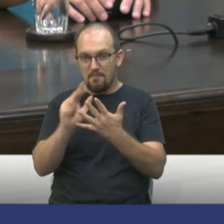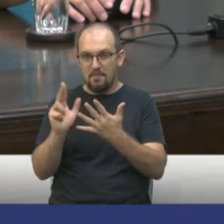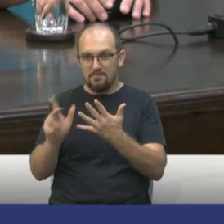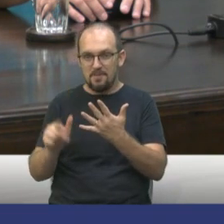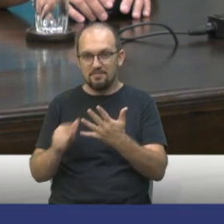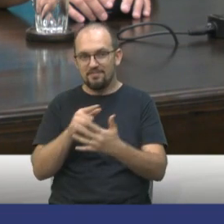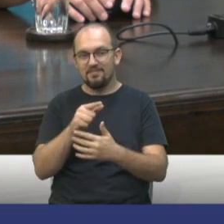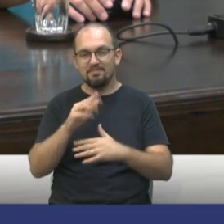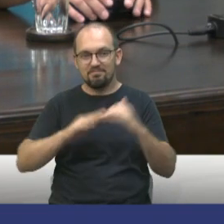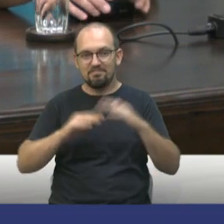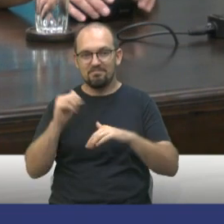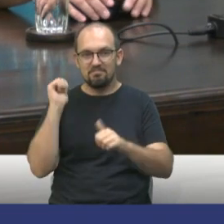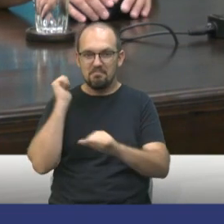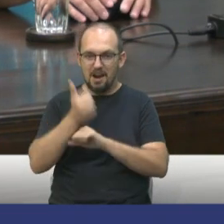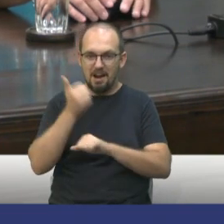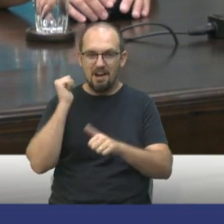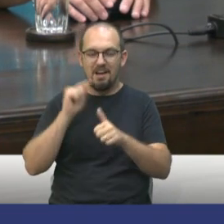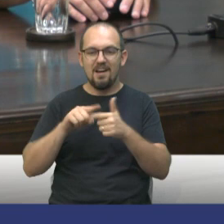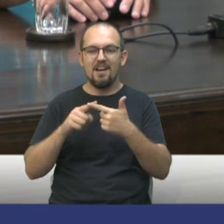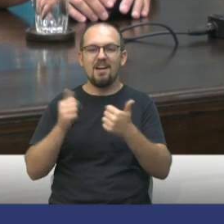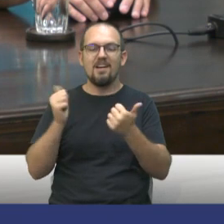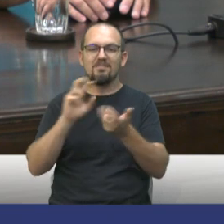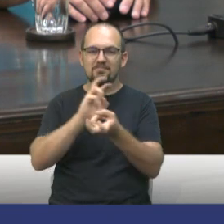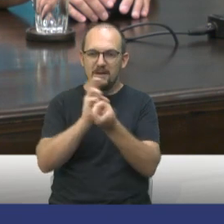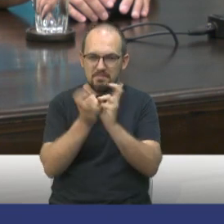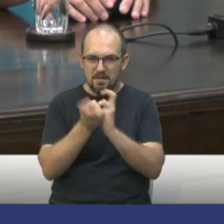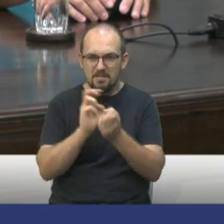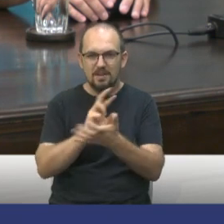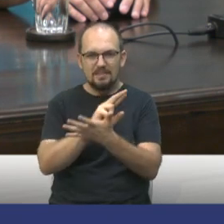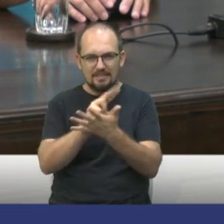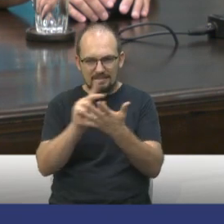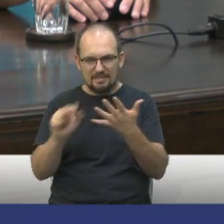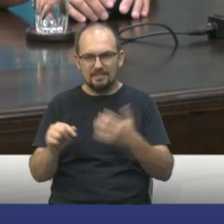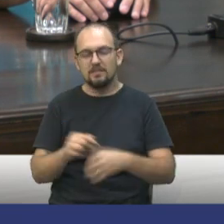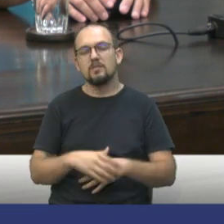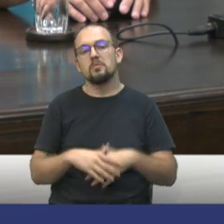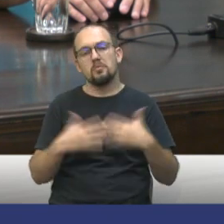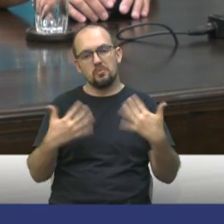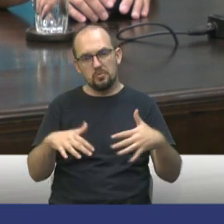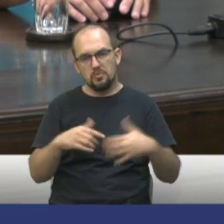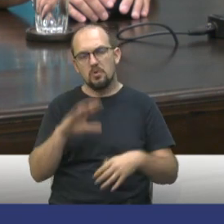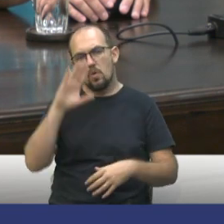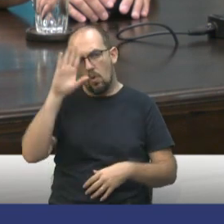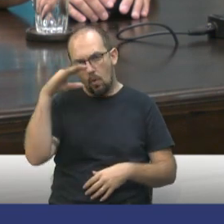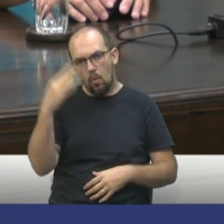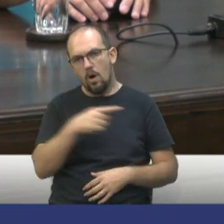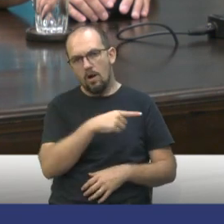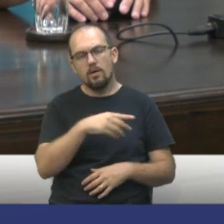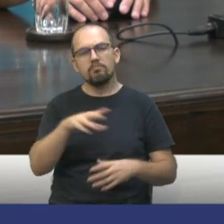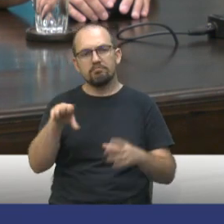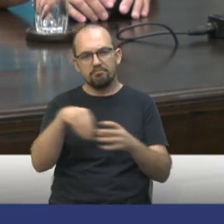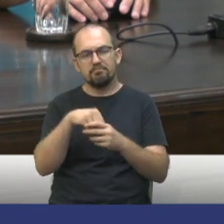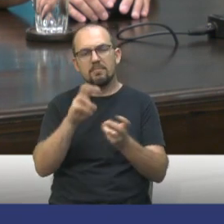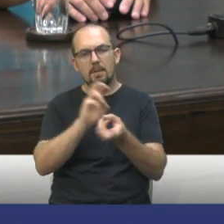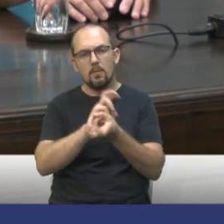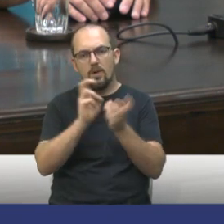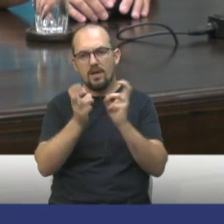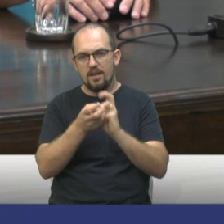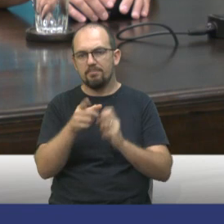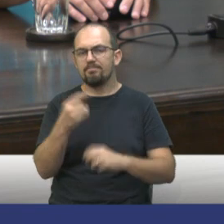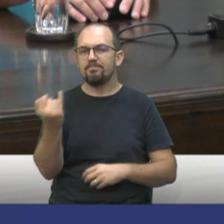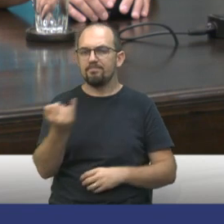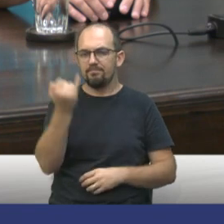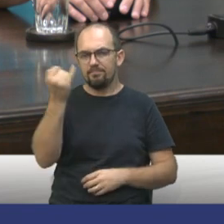marciais, e também teve a honra de poder praticar a capoeira. Isso é muito importante,